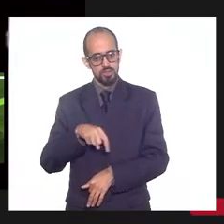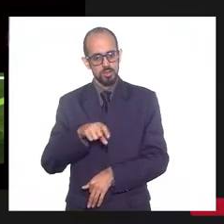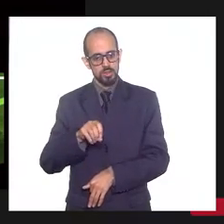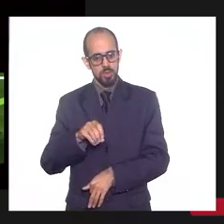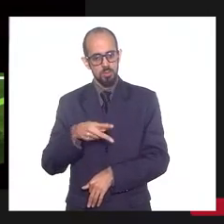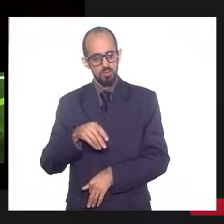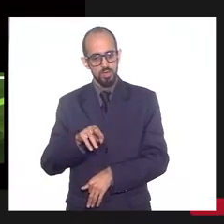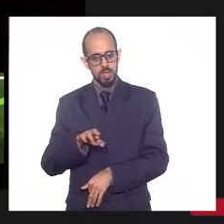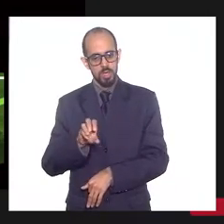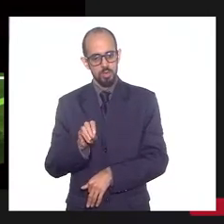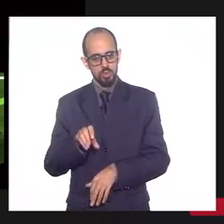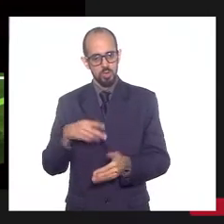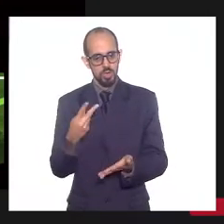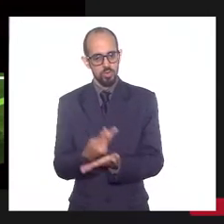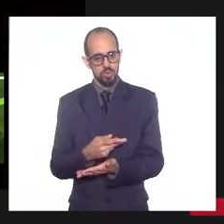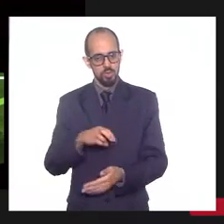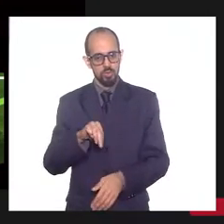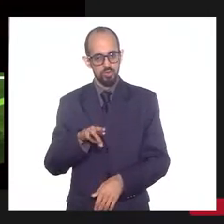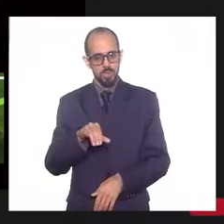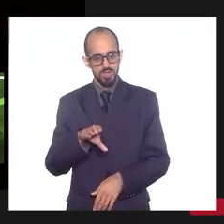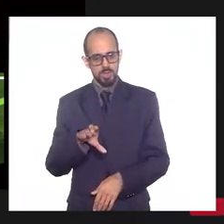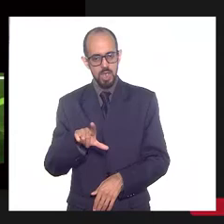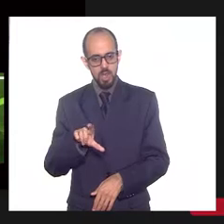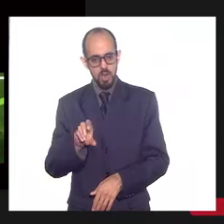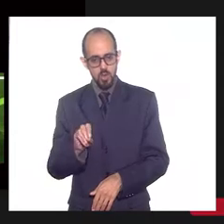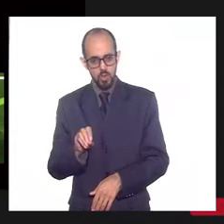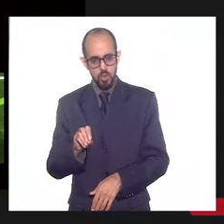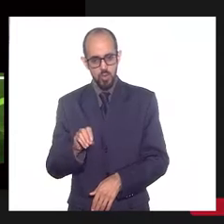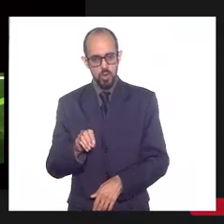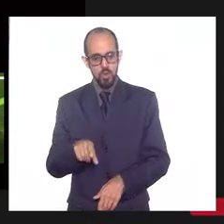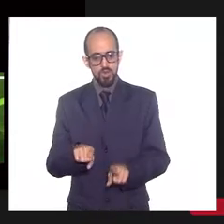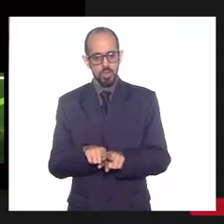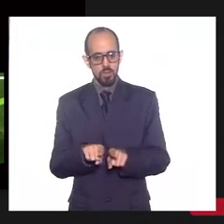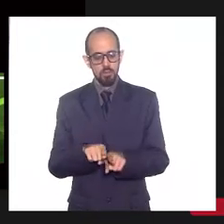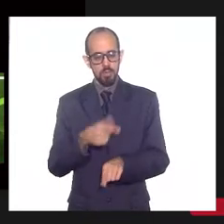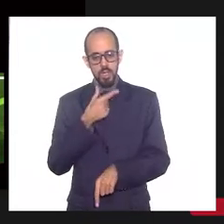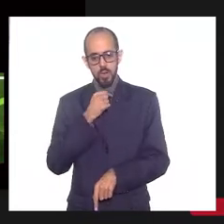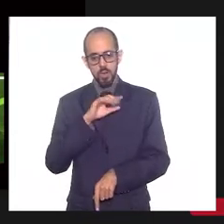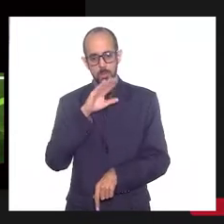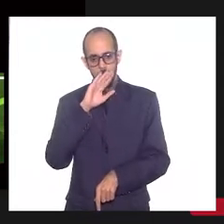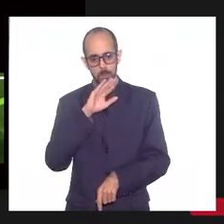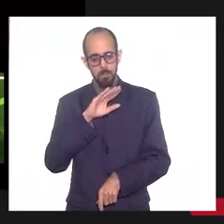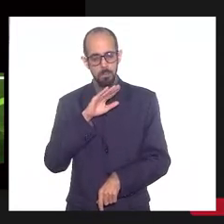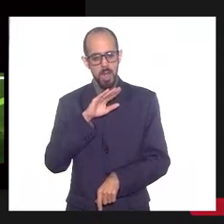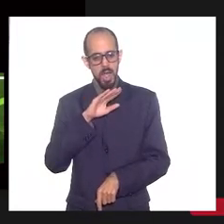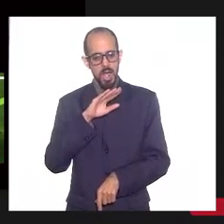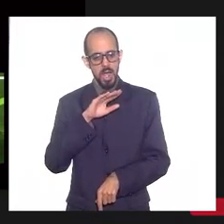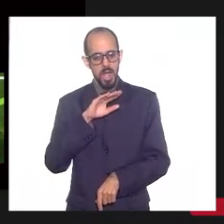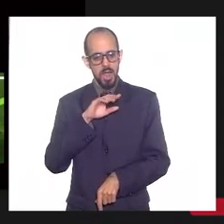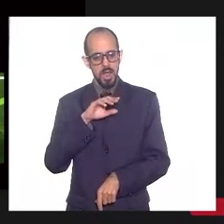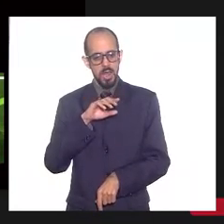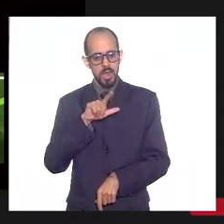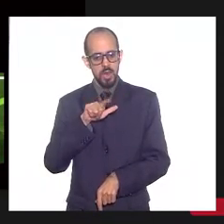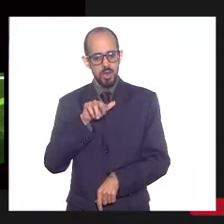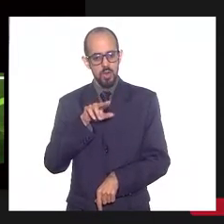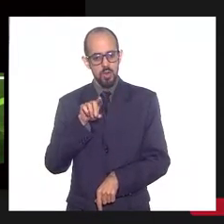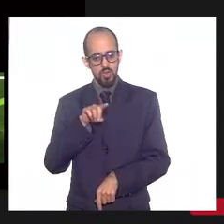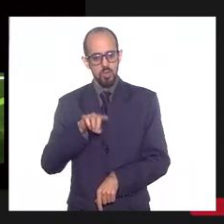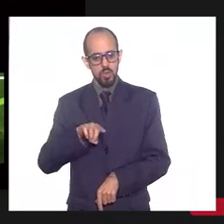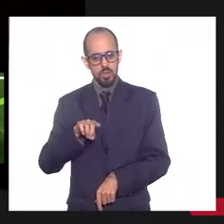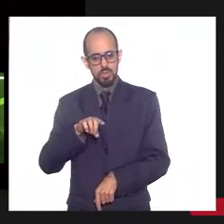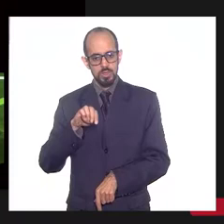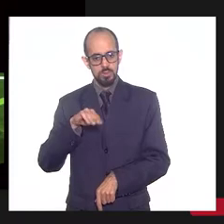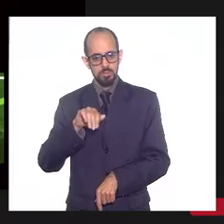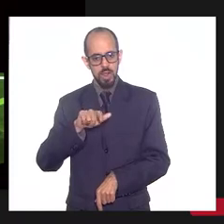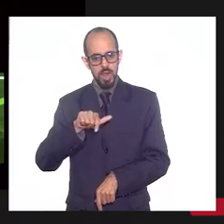Sampaio Marcelo tivermos com pai se eu não me engano ouvir Malafaia aqui